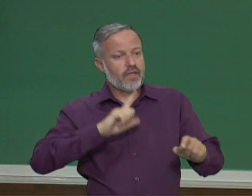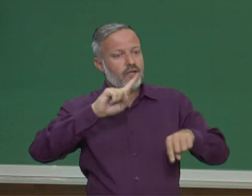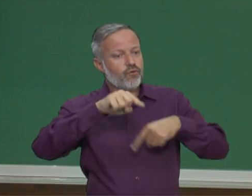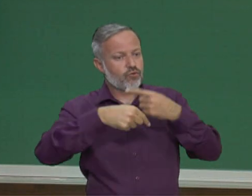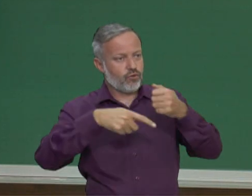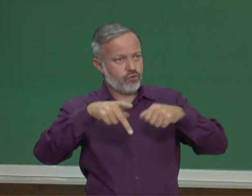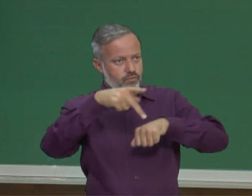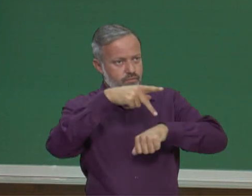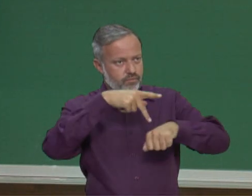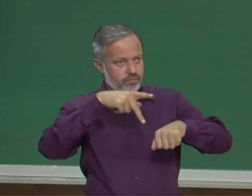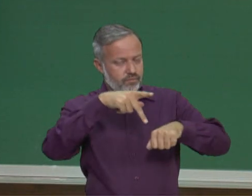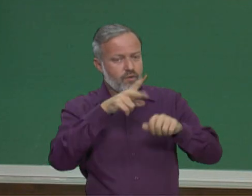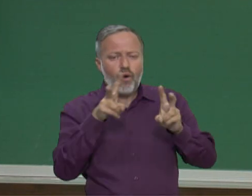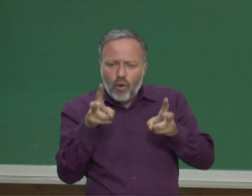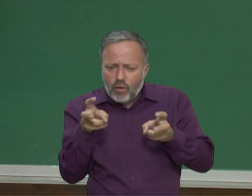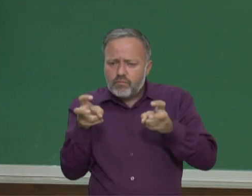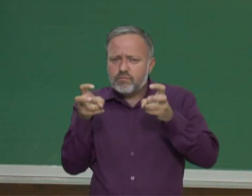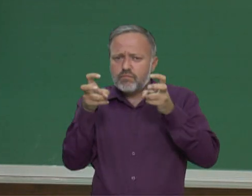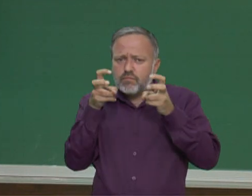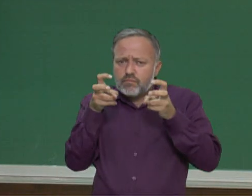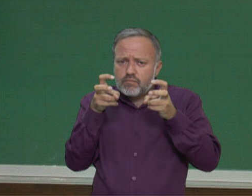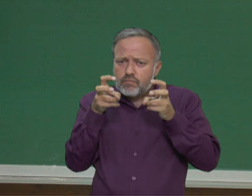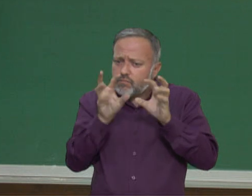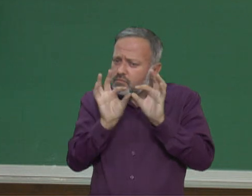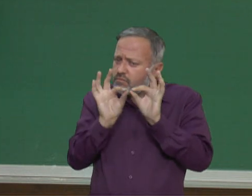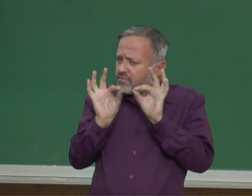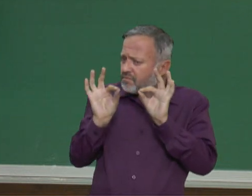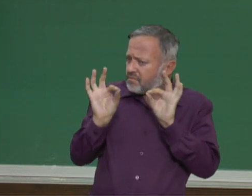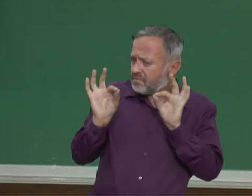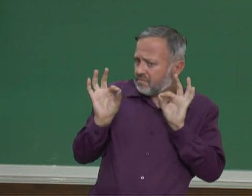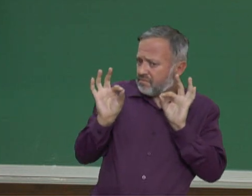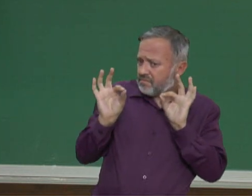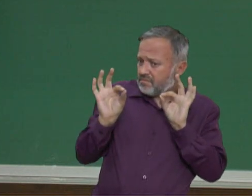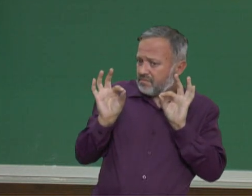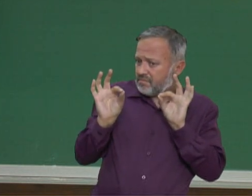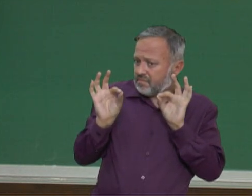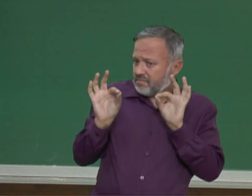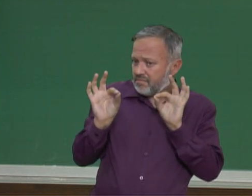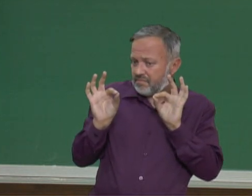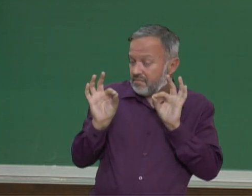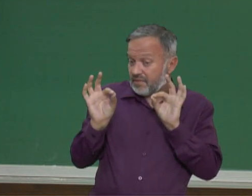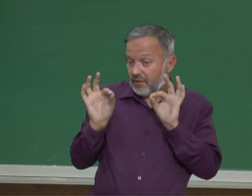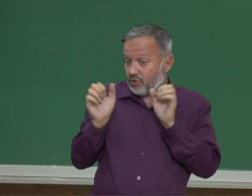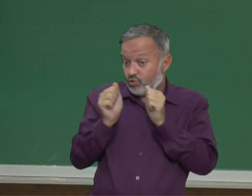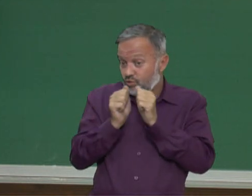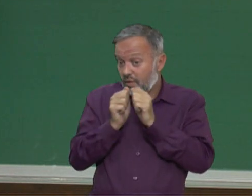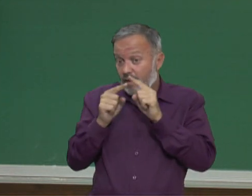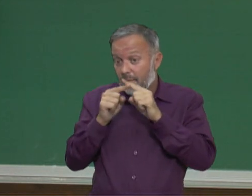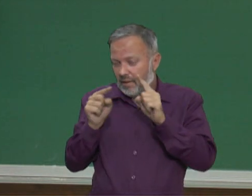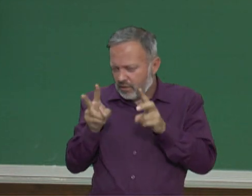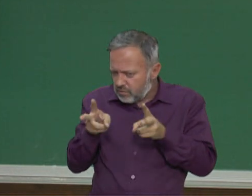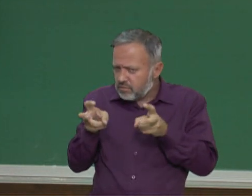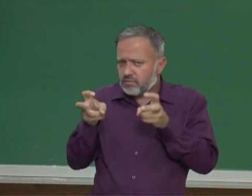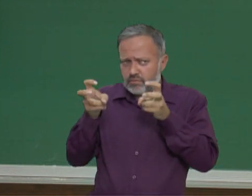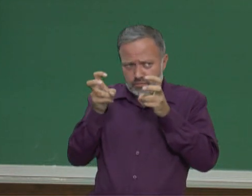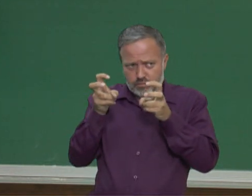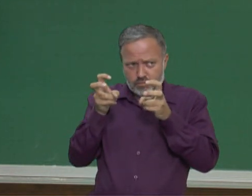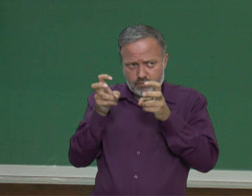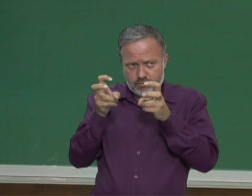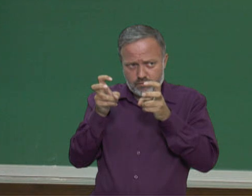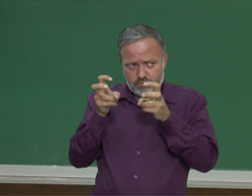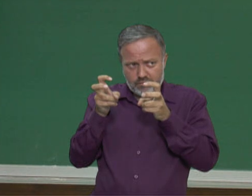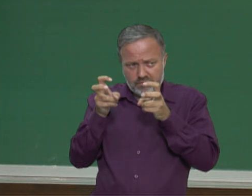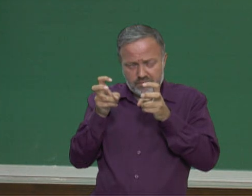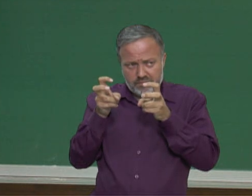também observam de longe, né? Não fazem parte e nem são associados, tá? Com relação a esse